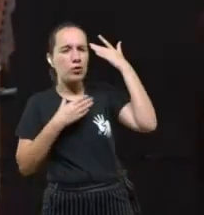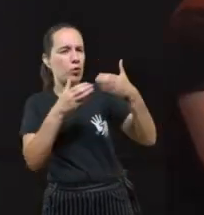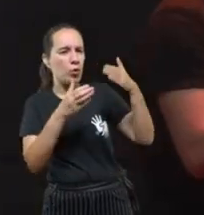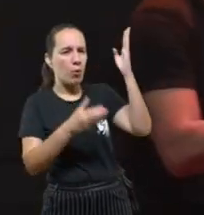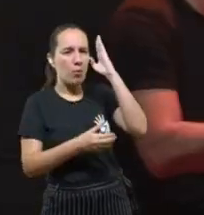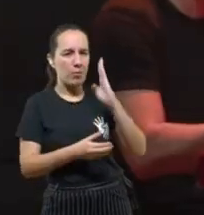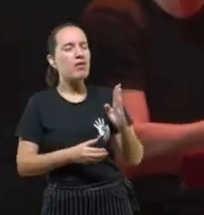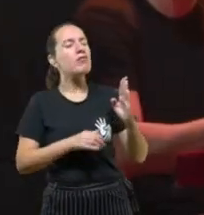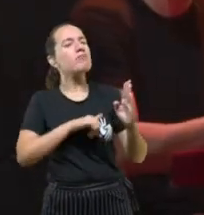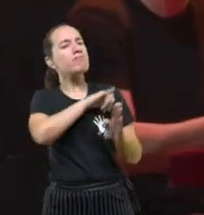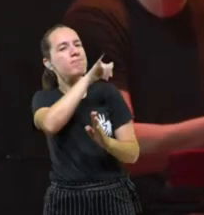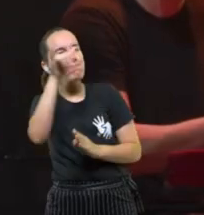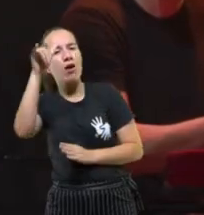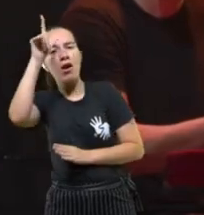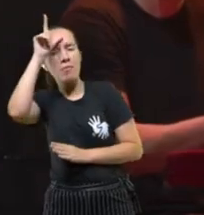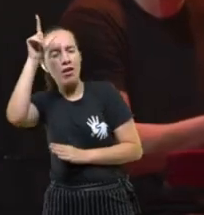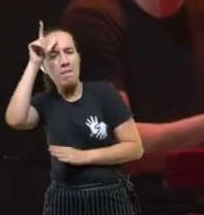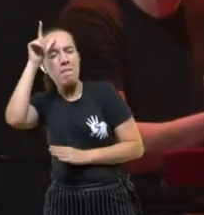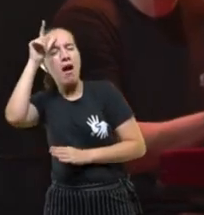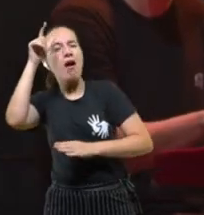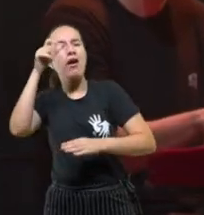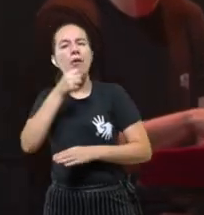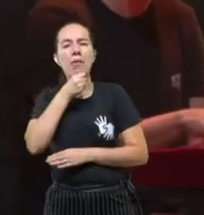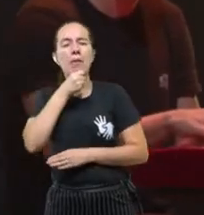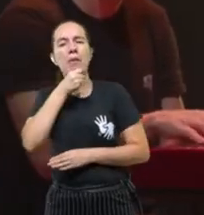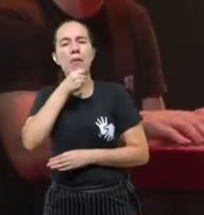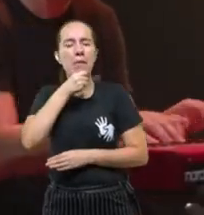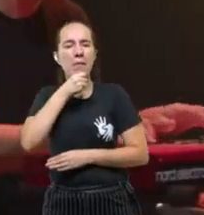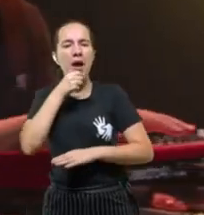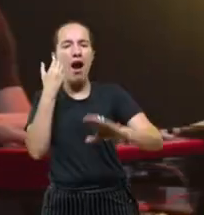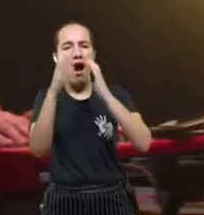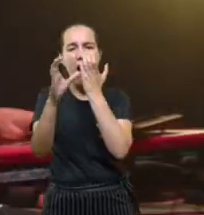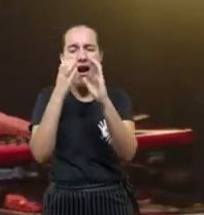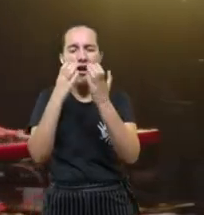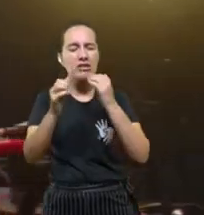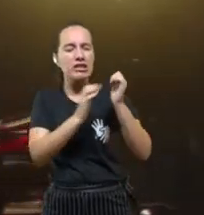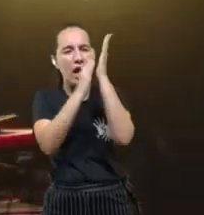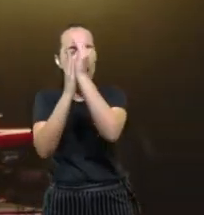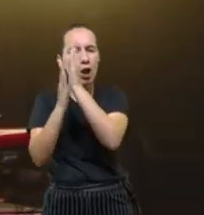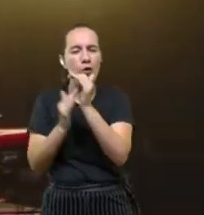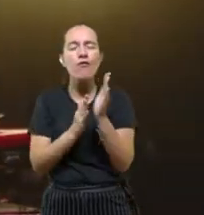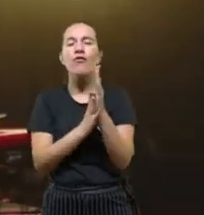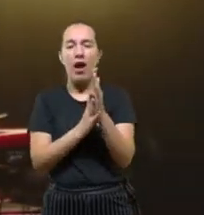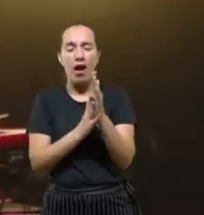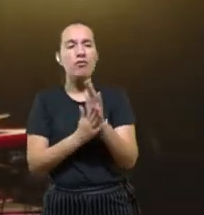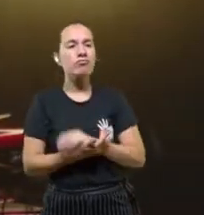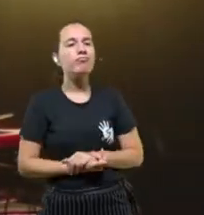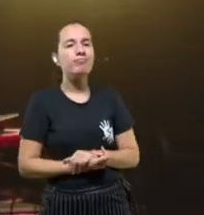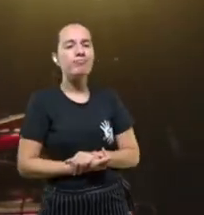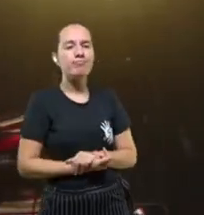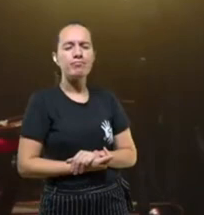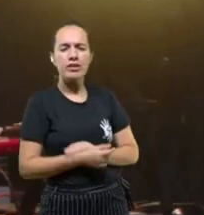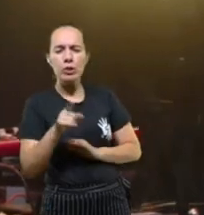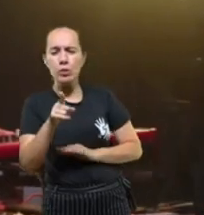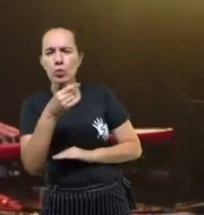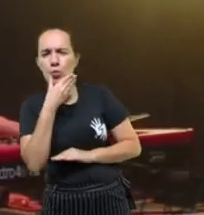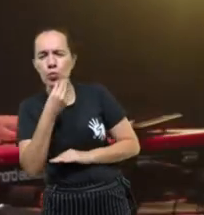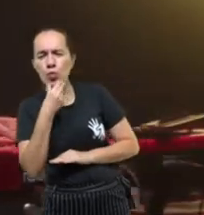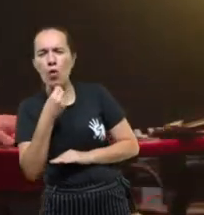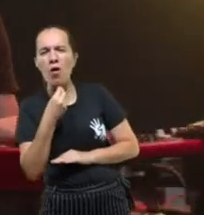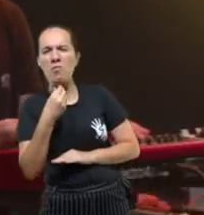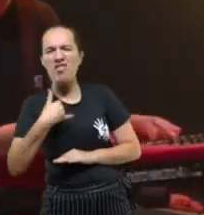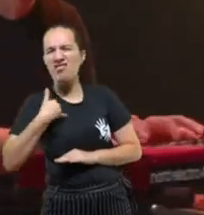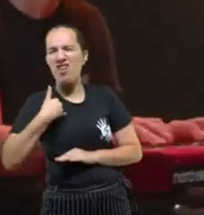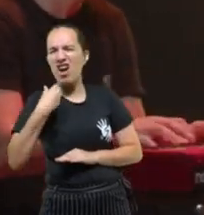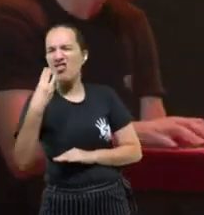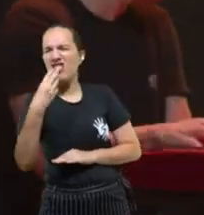E ele falou, esses jovens vão liderar a igreja. O mais velho deles é 31, os